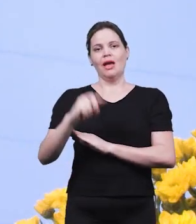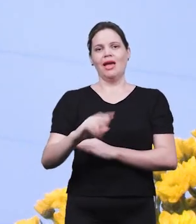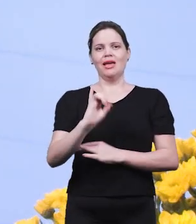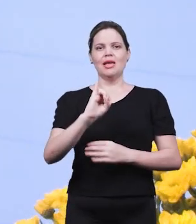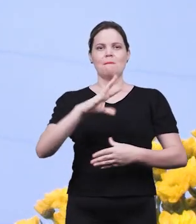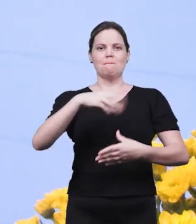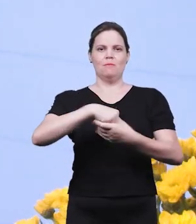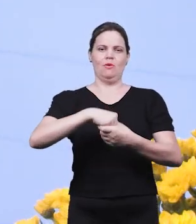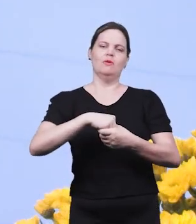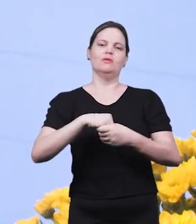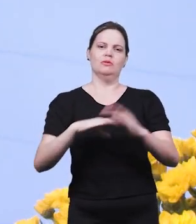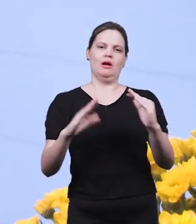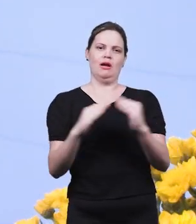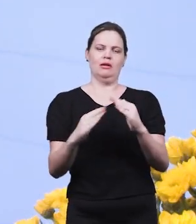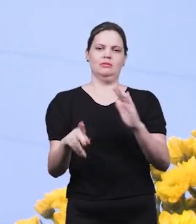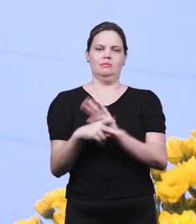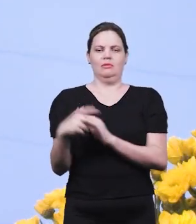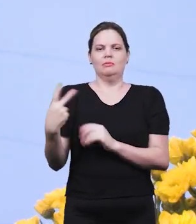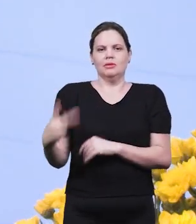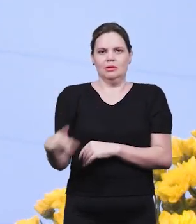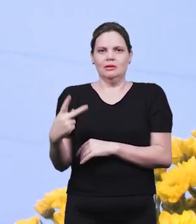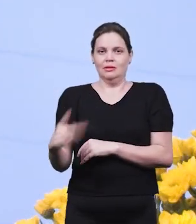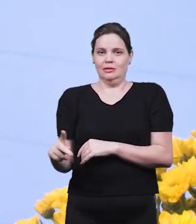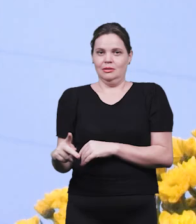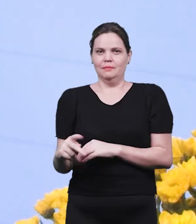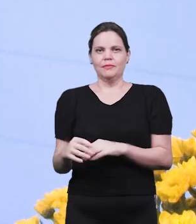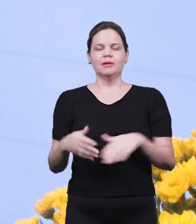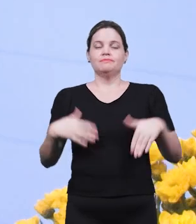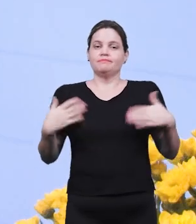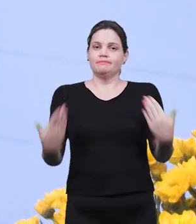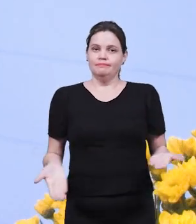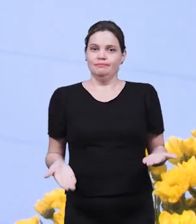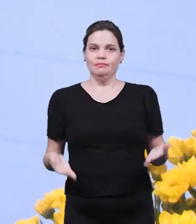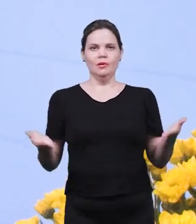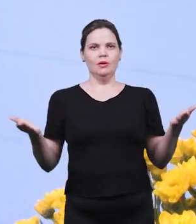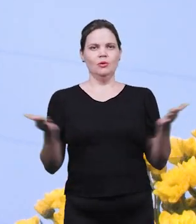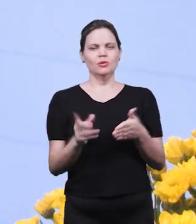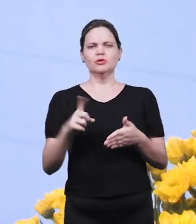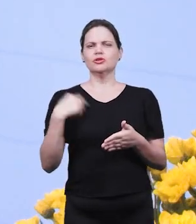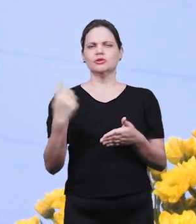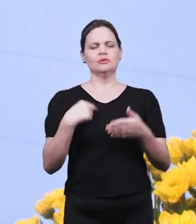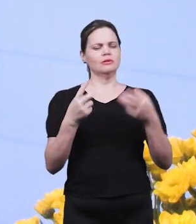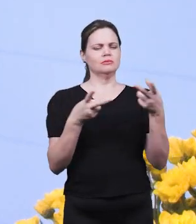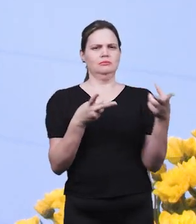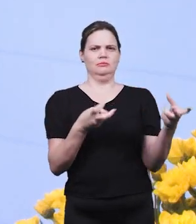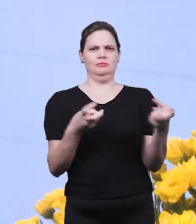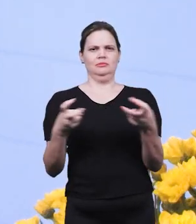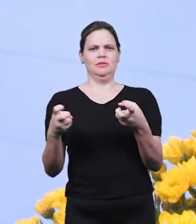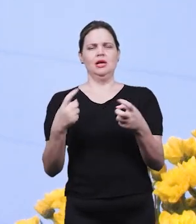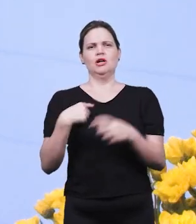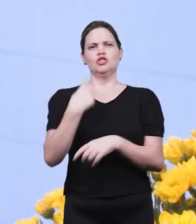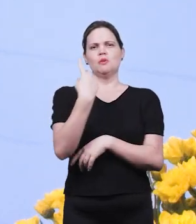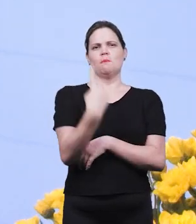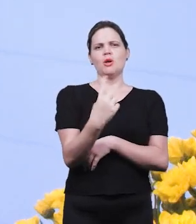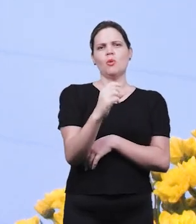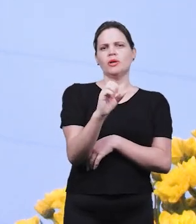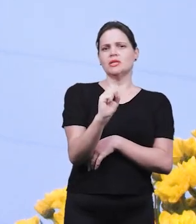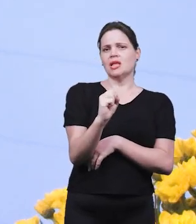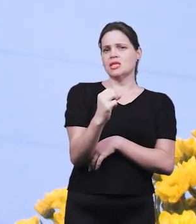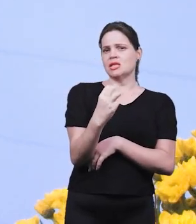imóveis da União. Então, onde estão hoje? Então, um retrato de